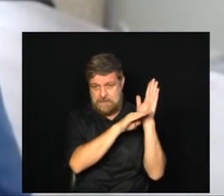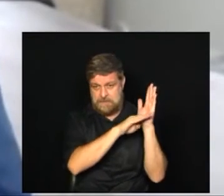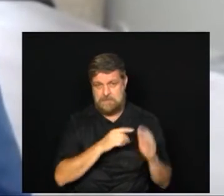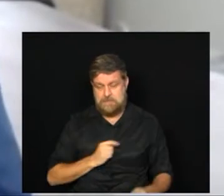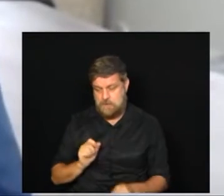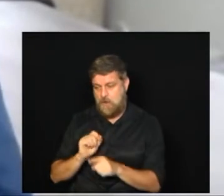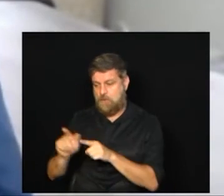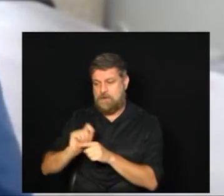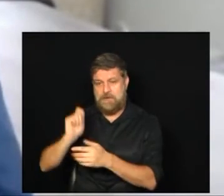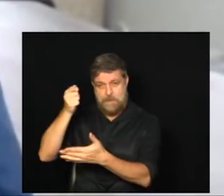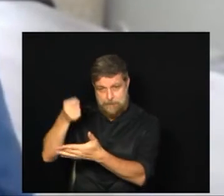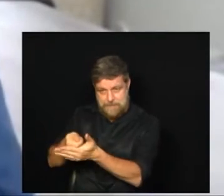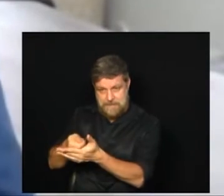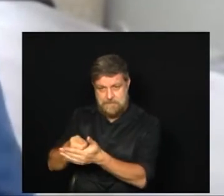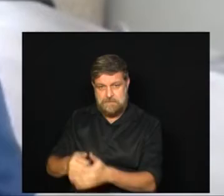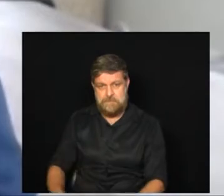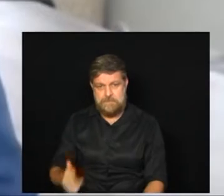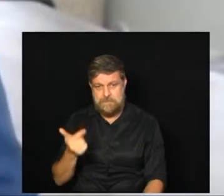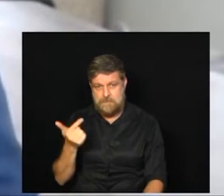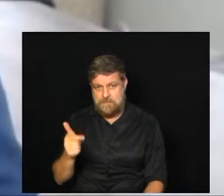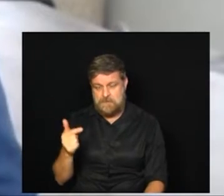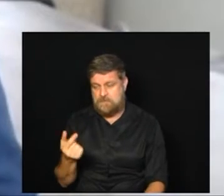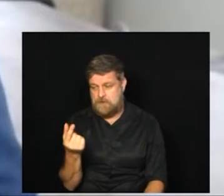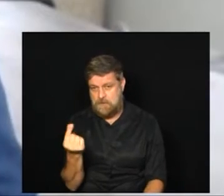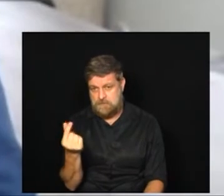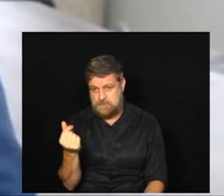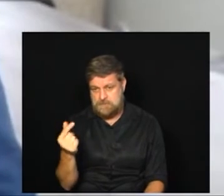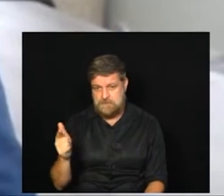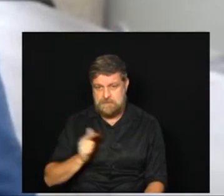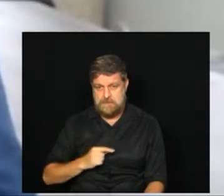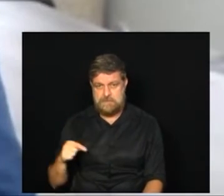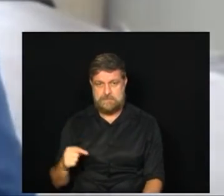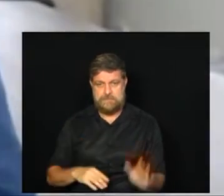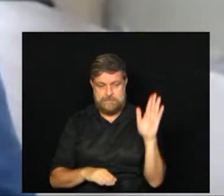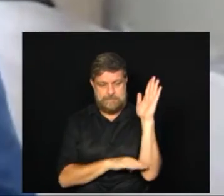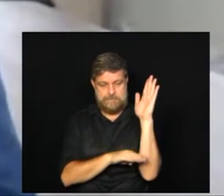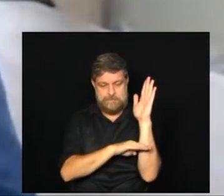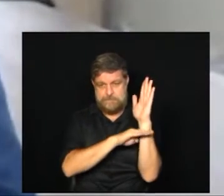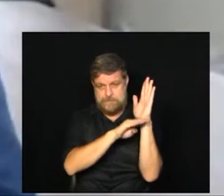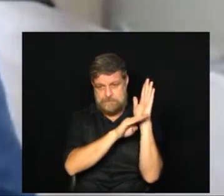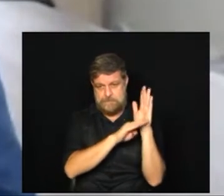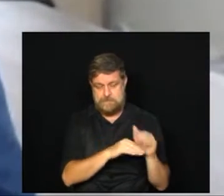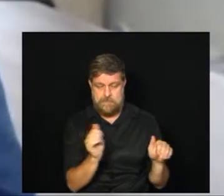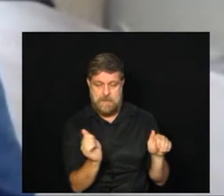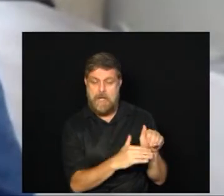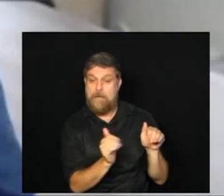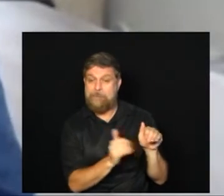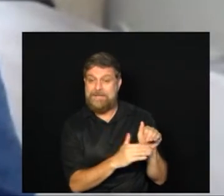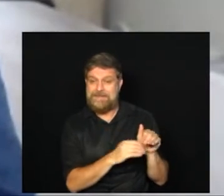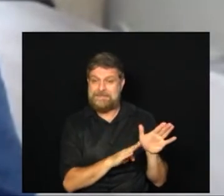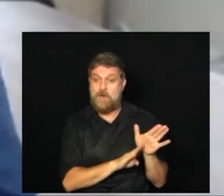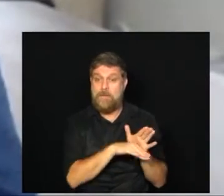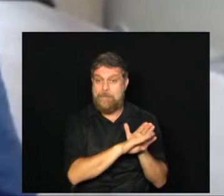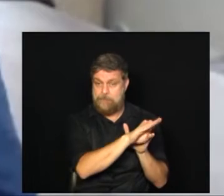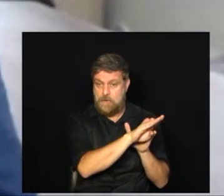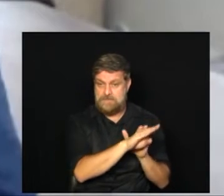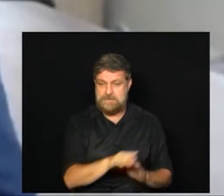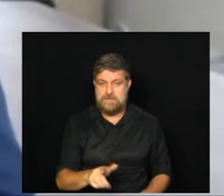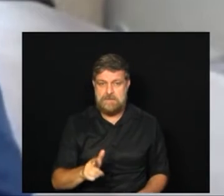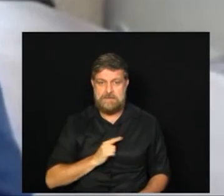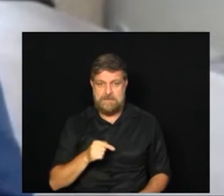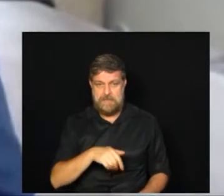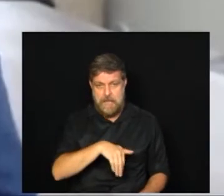Não, infelizmente, é lógico que eles tiveram o prazer de fazer isso, mas o meu avô, mesmo tendo bens, ele tinha que receber a ajuda dos filhos para se manter,